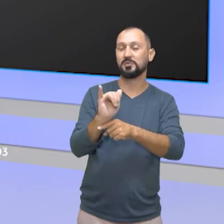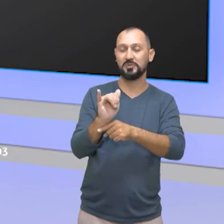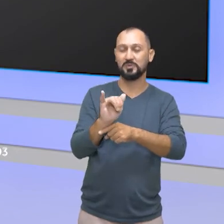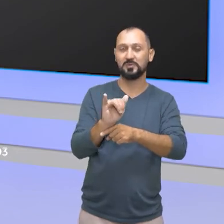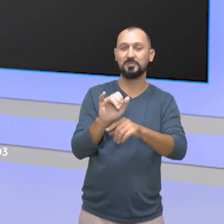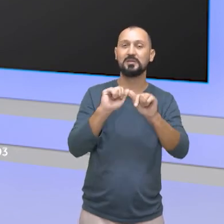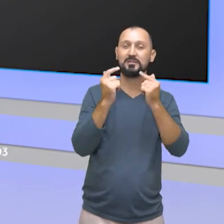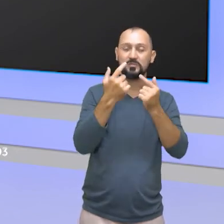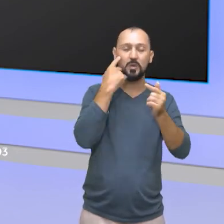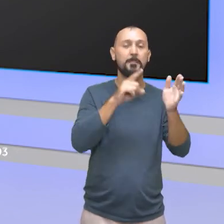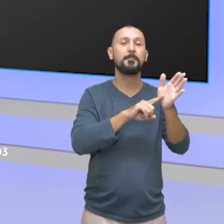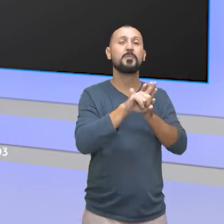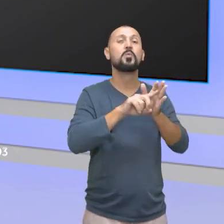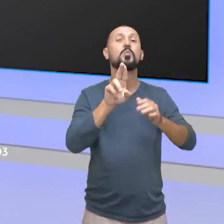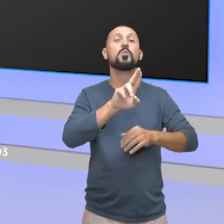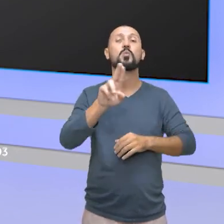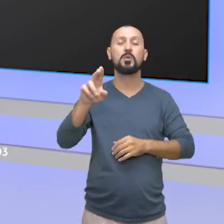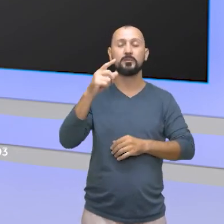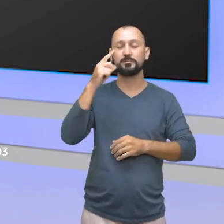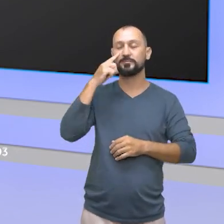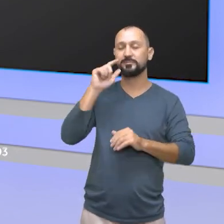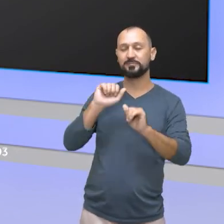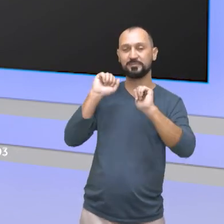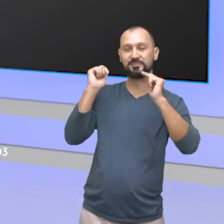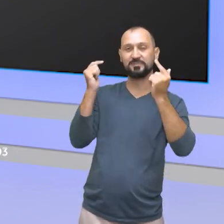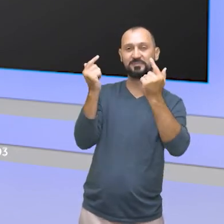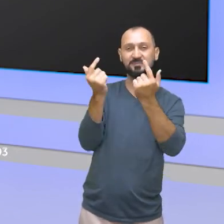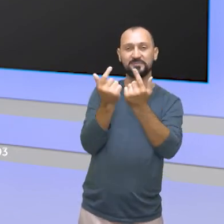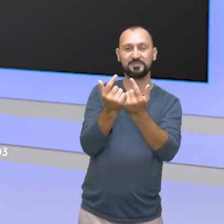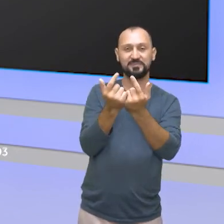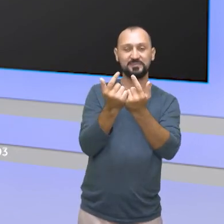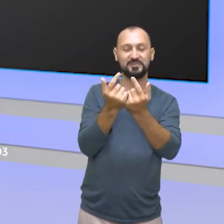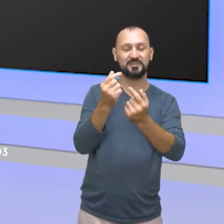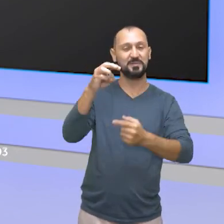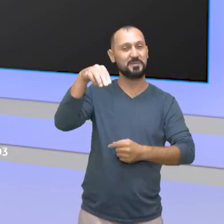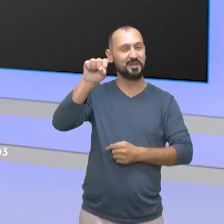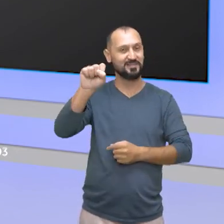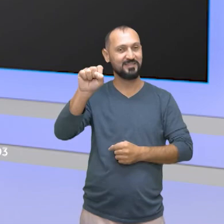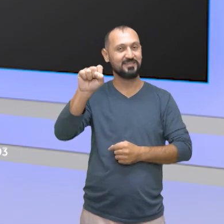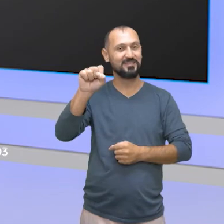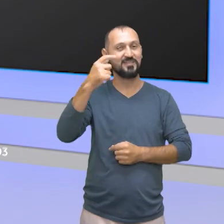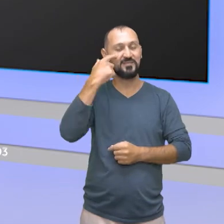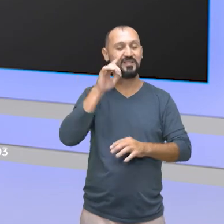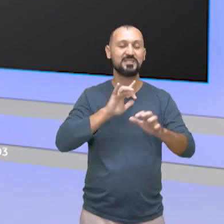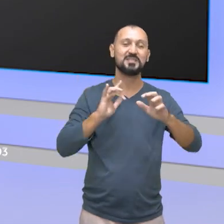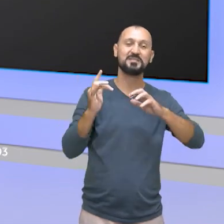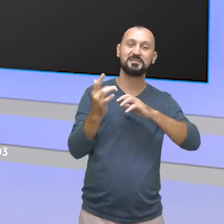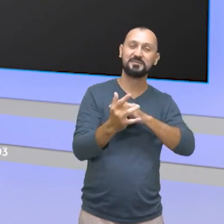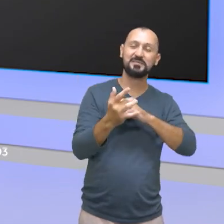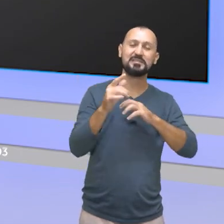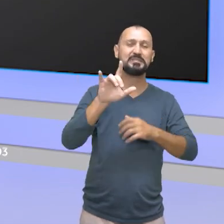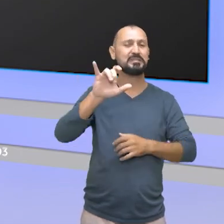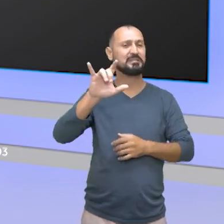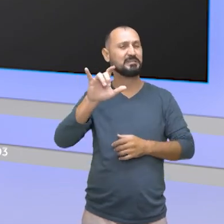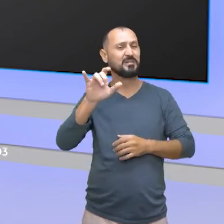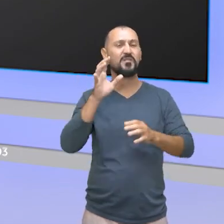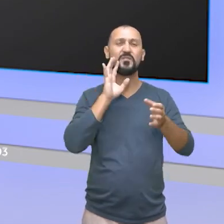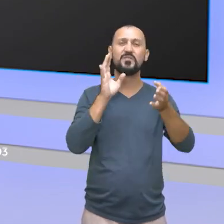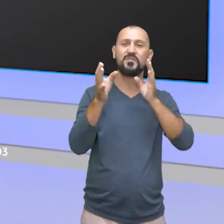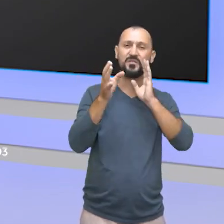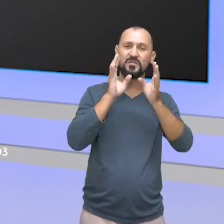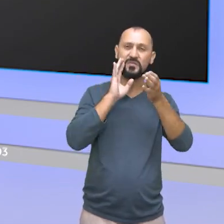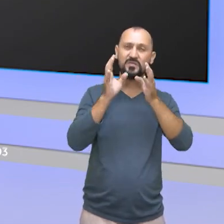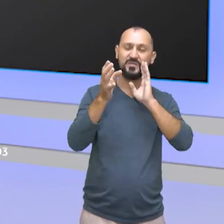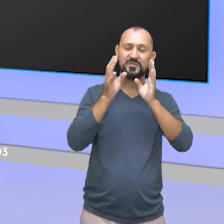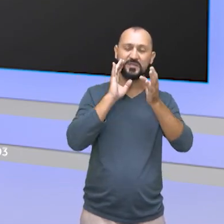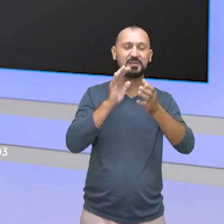Leis. Basta pesquisar por Assembleia Legislativa de MS. Siga nossas redes sociais, Instagram, Facebook